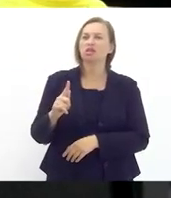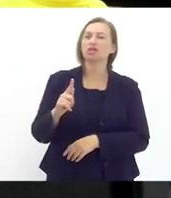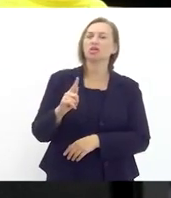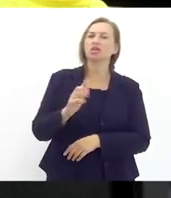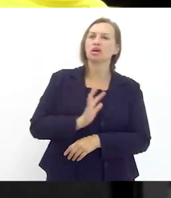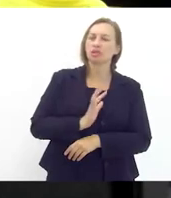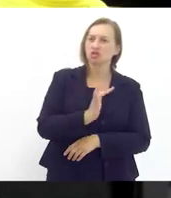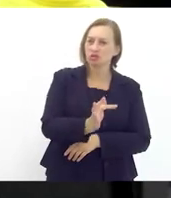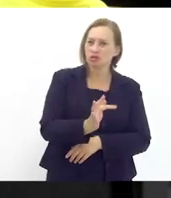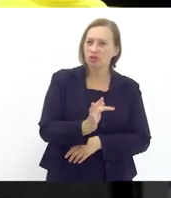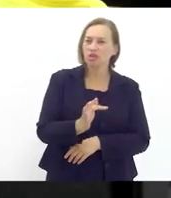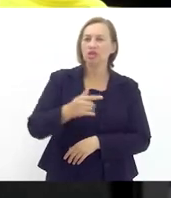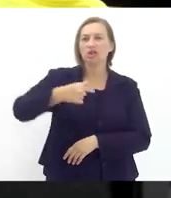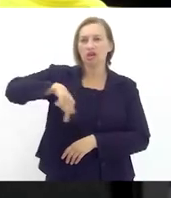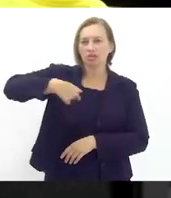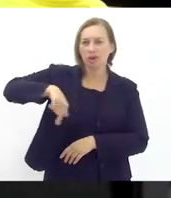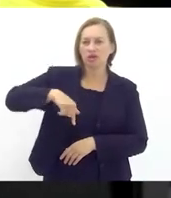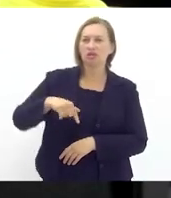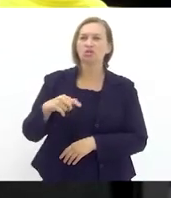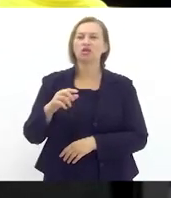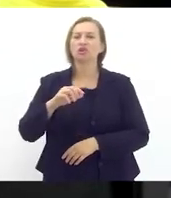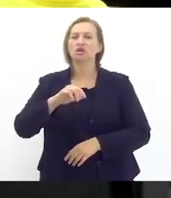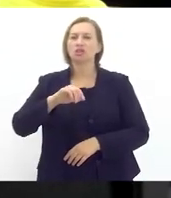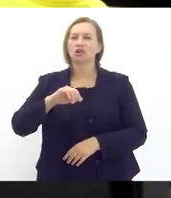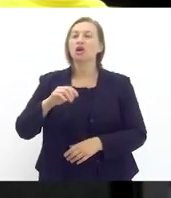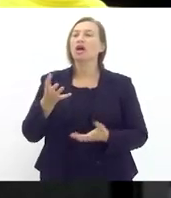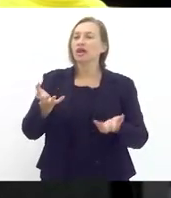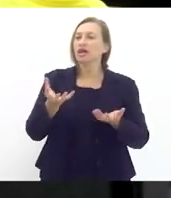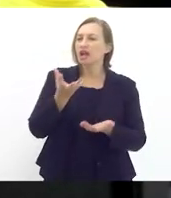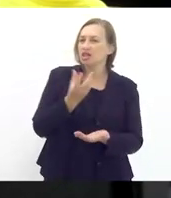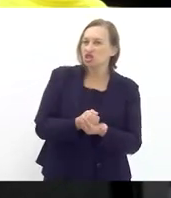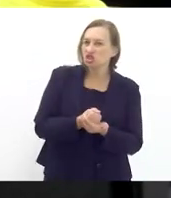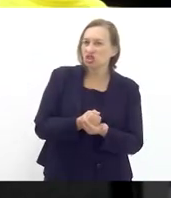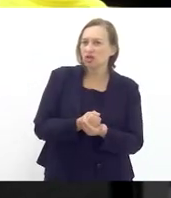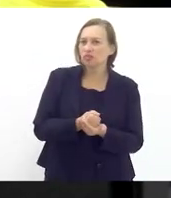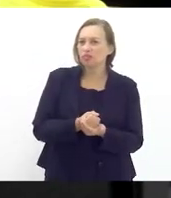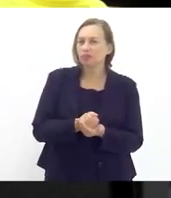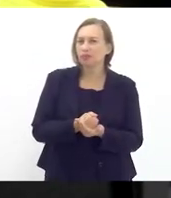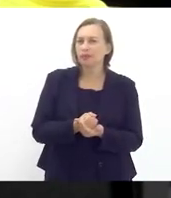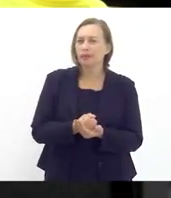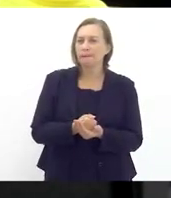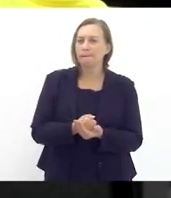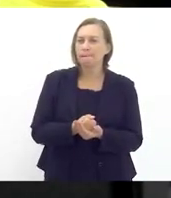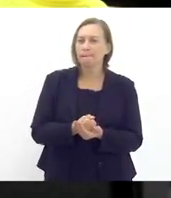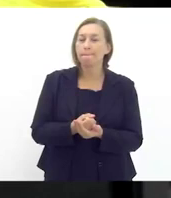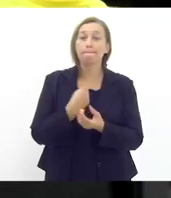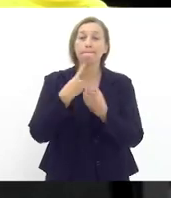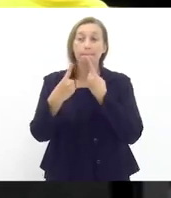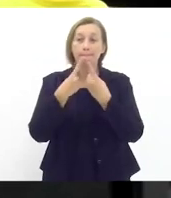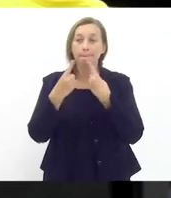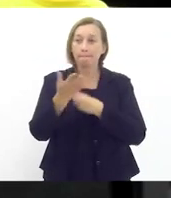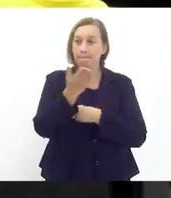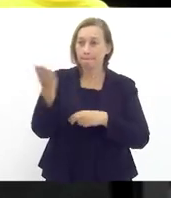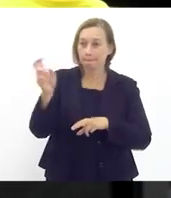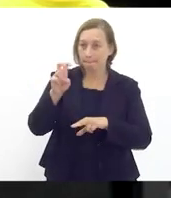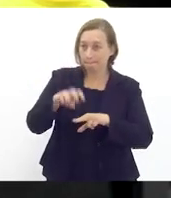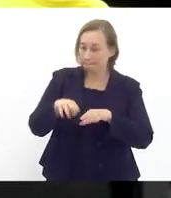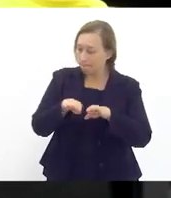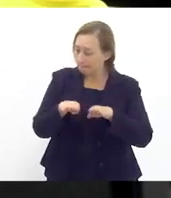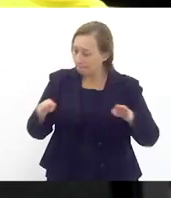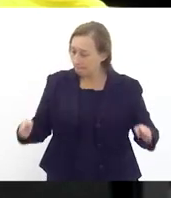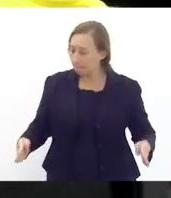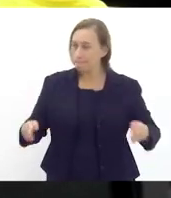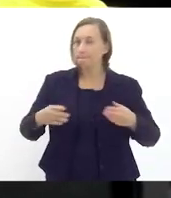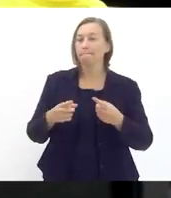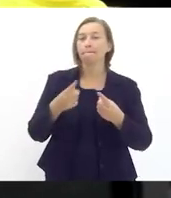Queimados Então quem aqui registrar o seguinte fazer um diálogo com vocês da mesa o